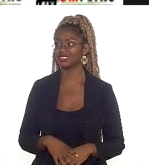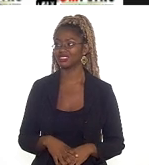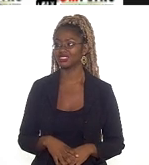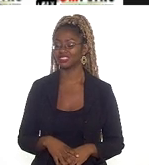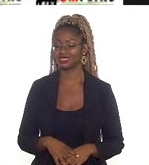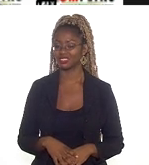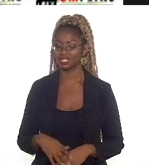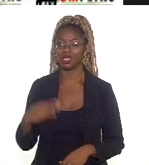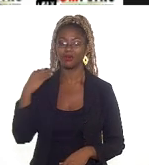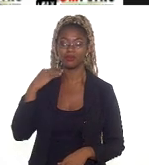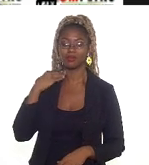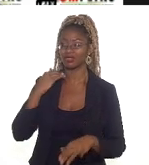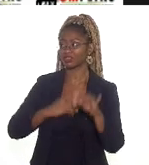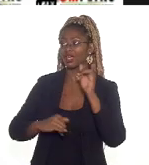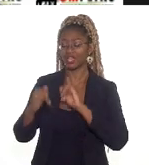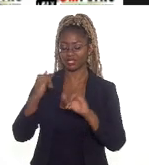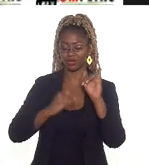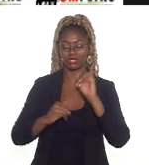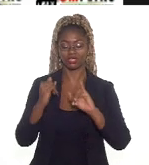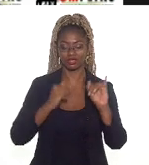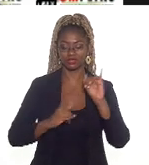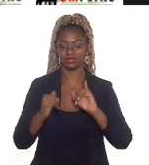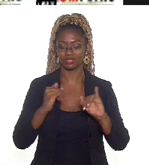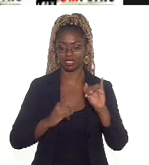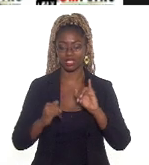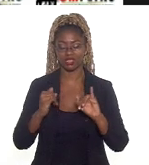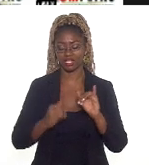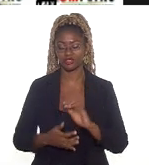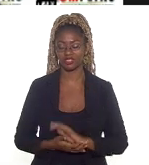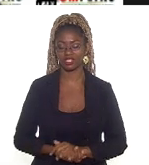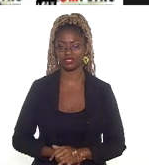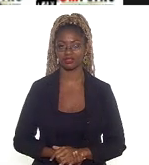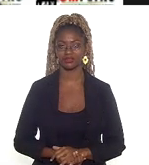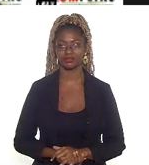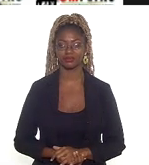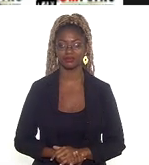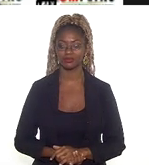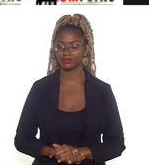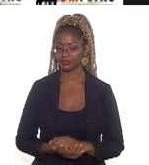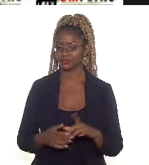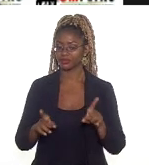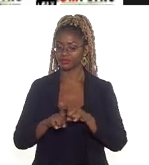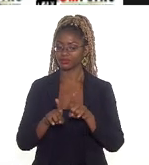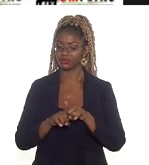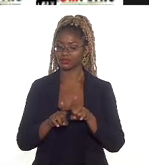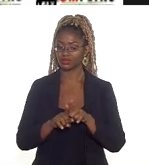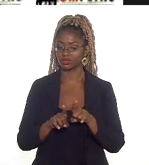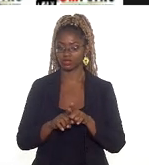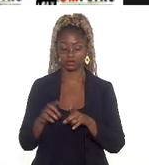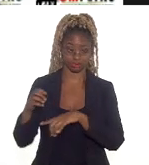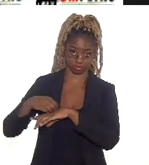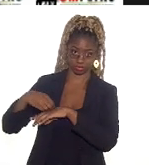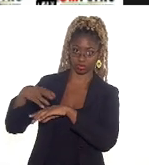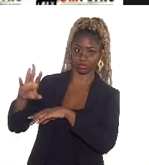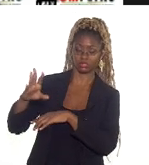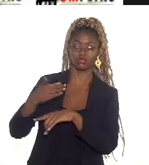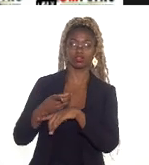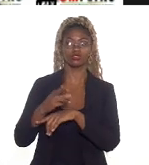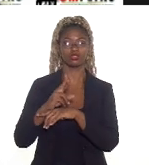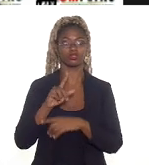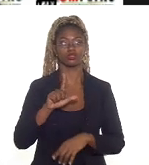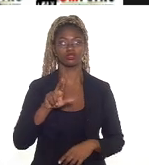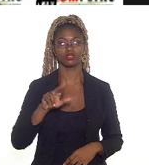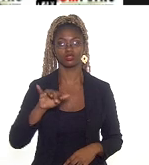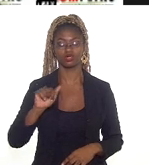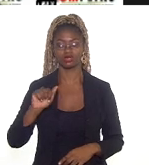o banco de dados. Então, eu queria de vossa senhoria uma síntese desse material para me encaminhar ao doutor Luciano.